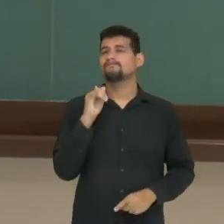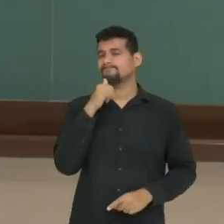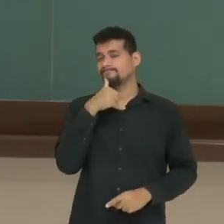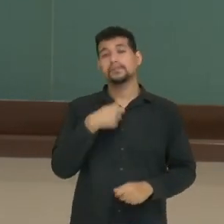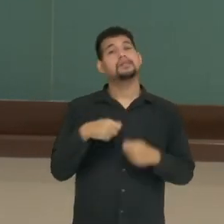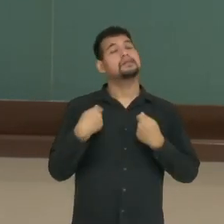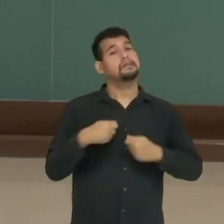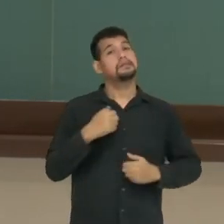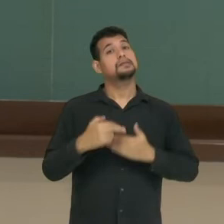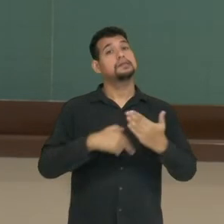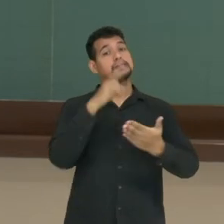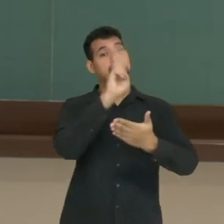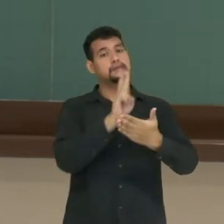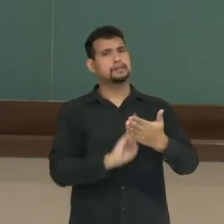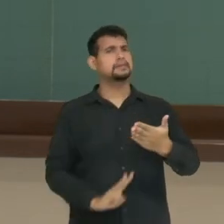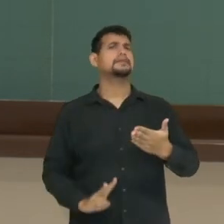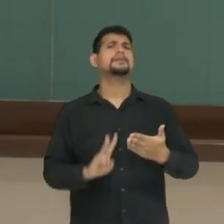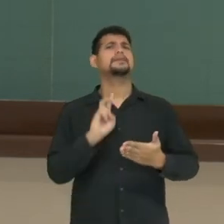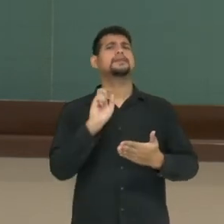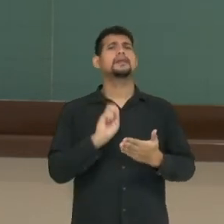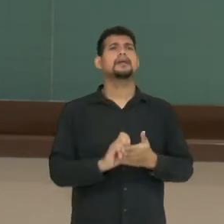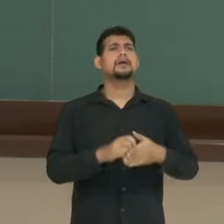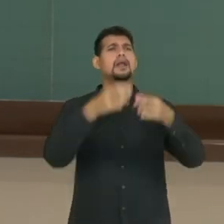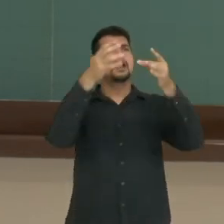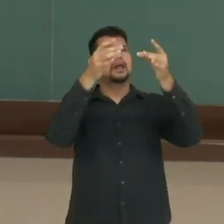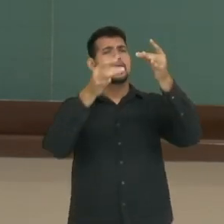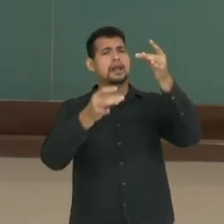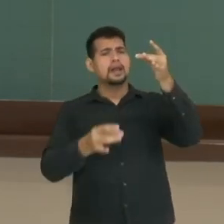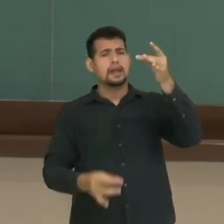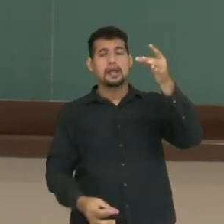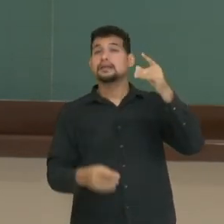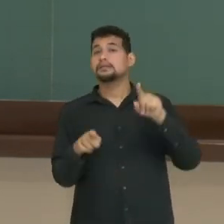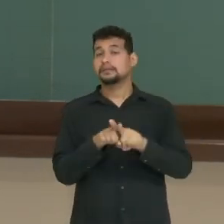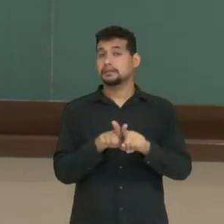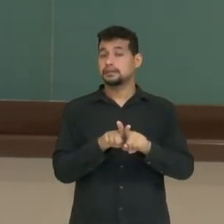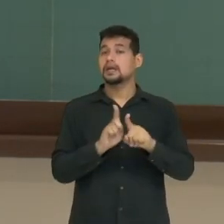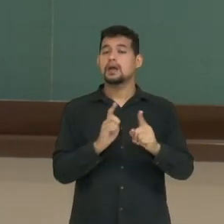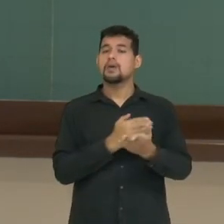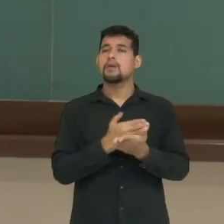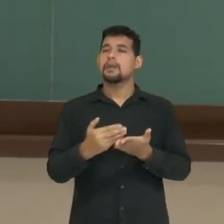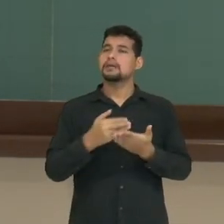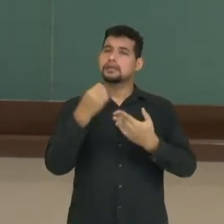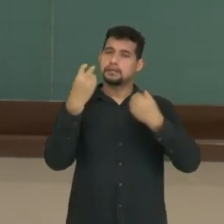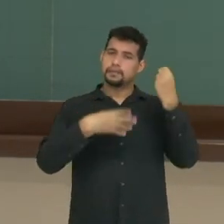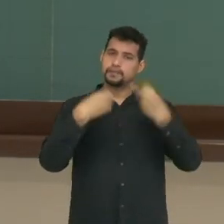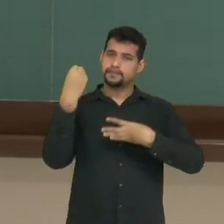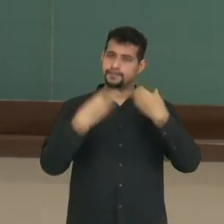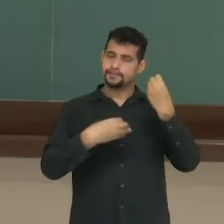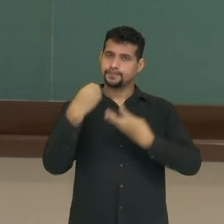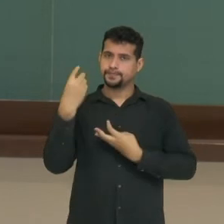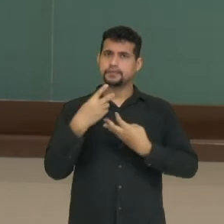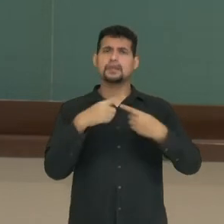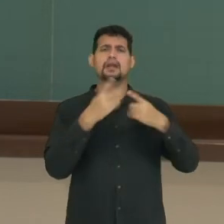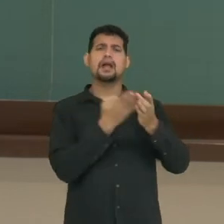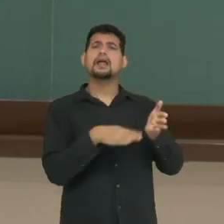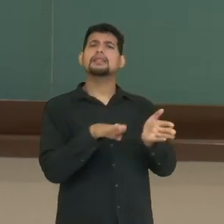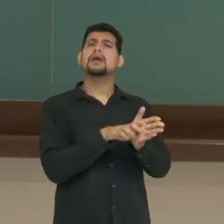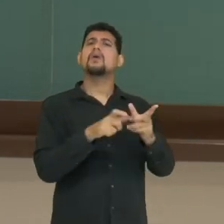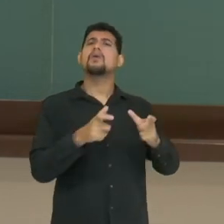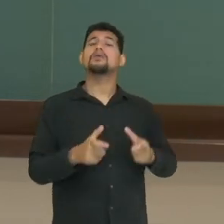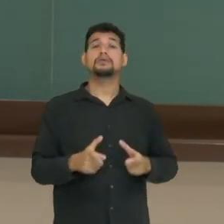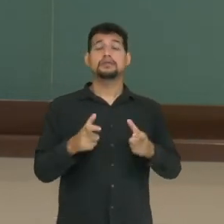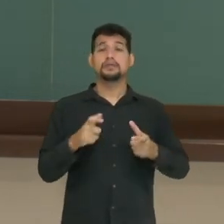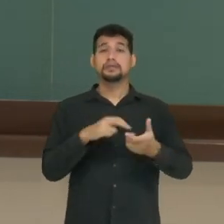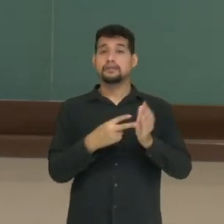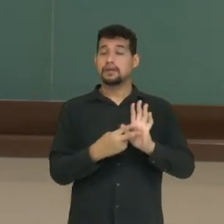ser lidos à luz do levantamento. Então, aqui começa a argumentação e vai até aqui, segundo o